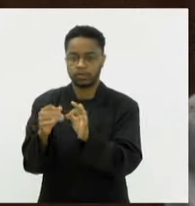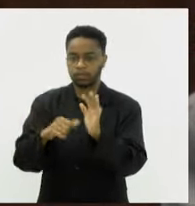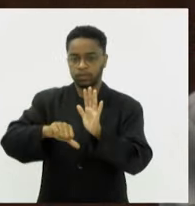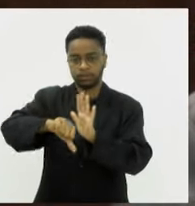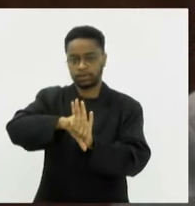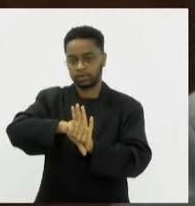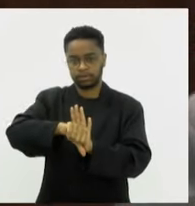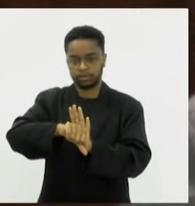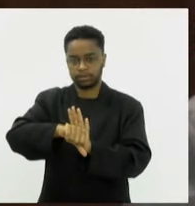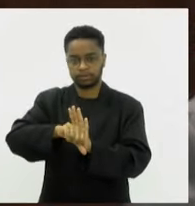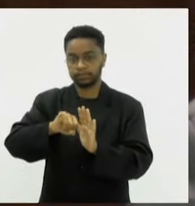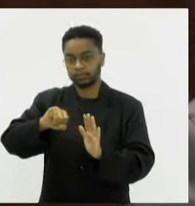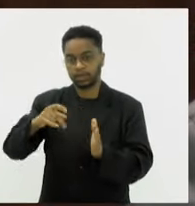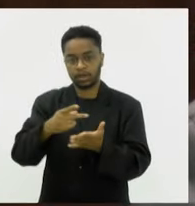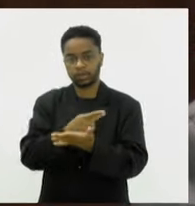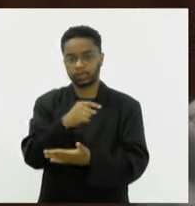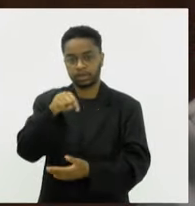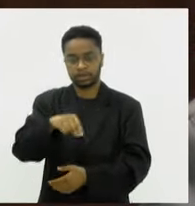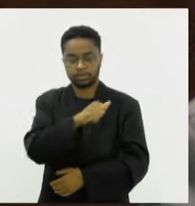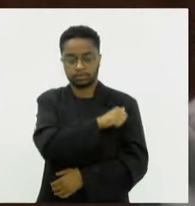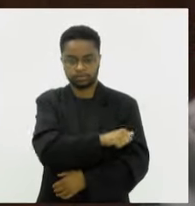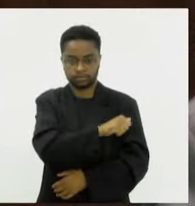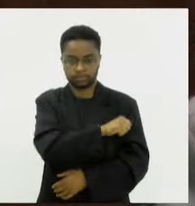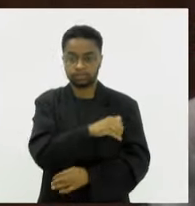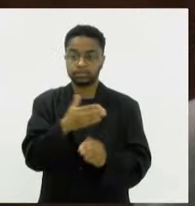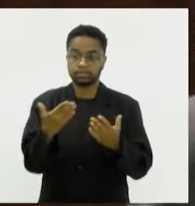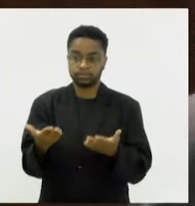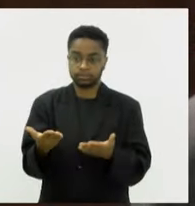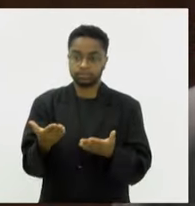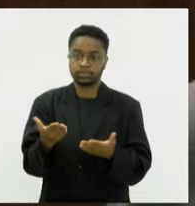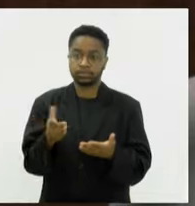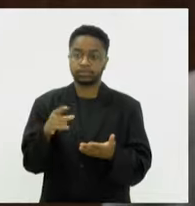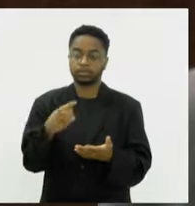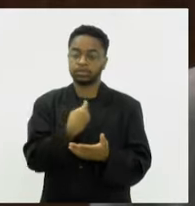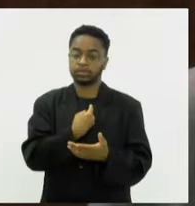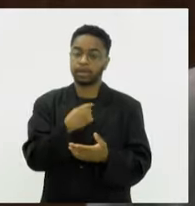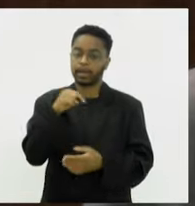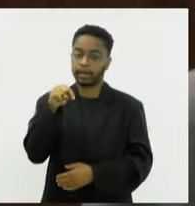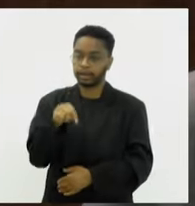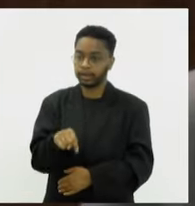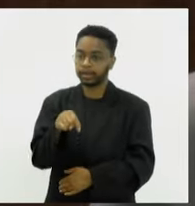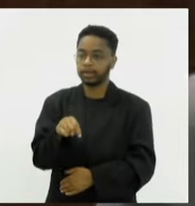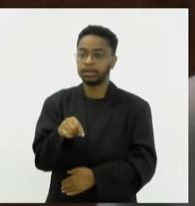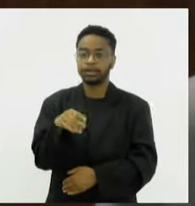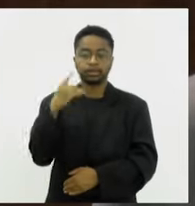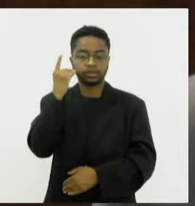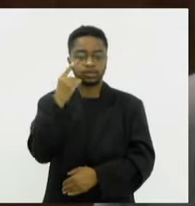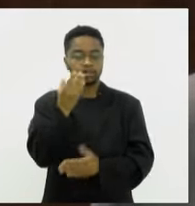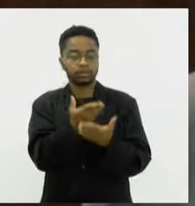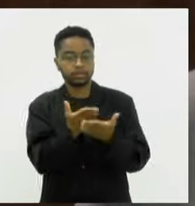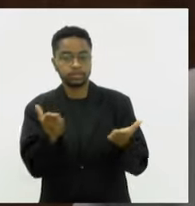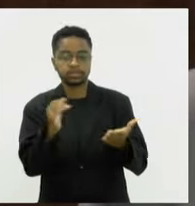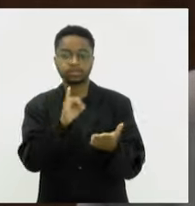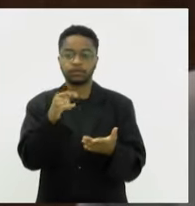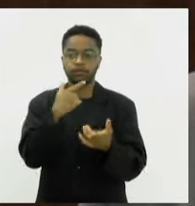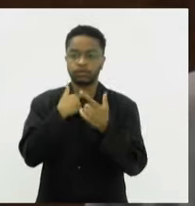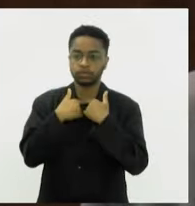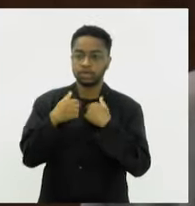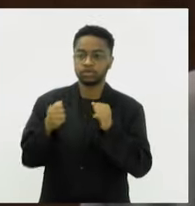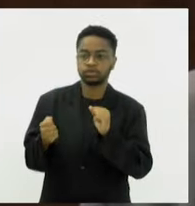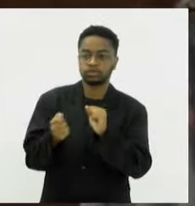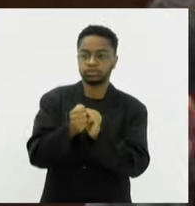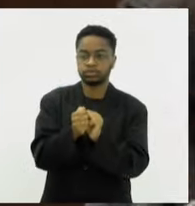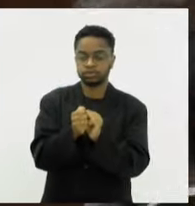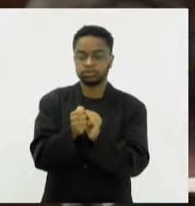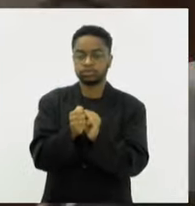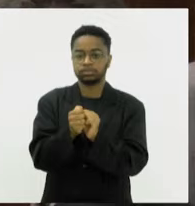crimes ocorridos no Estado do Rio de Janeiro. Então, está aqui à disposição os deputados e as deputadas que quiserem somar